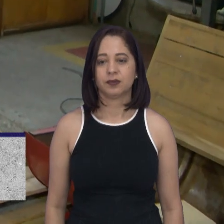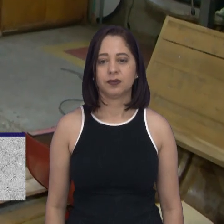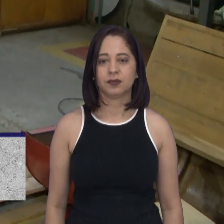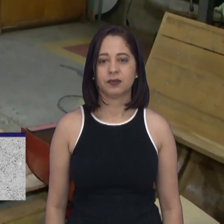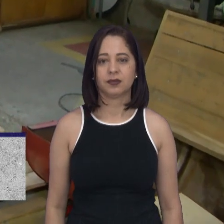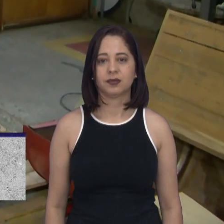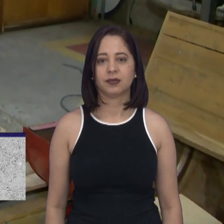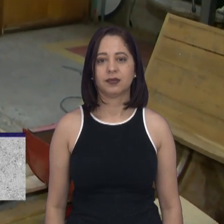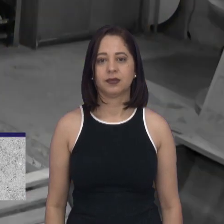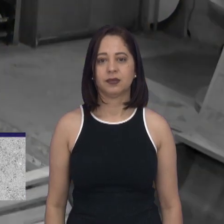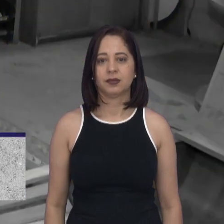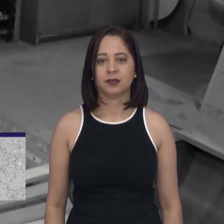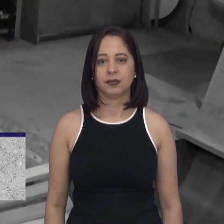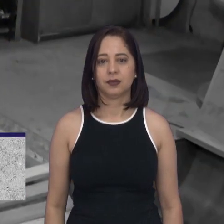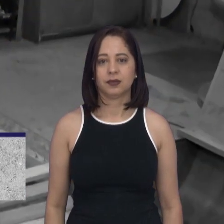Pode ir.